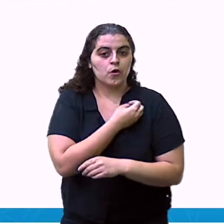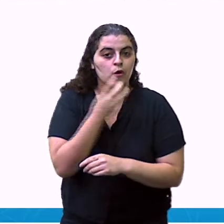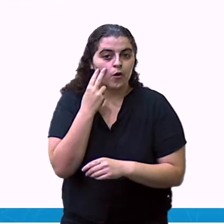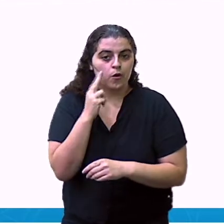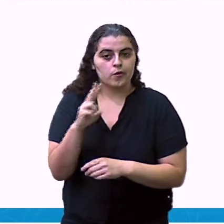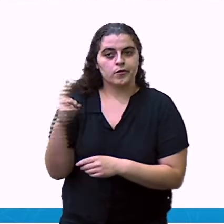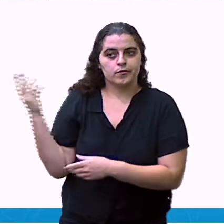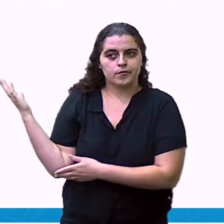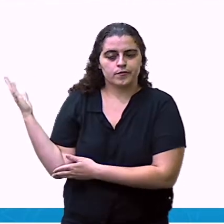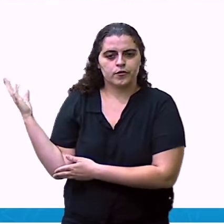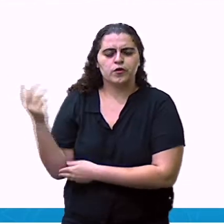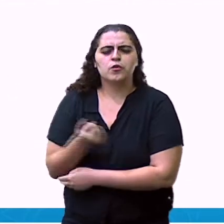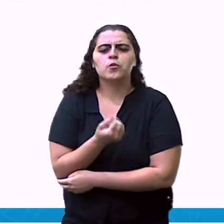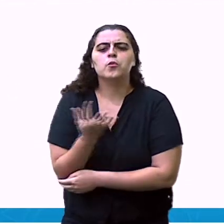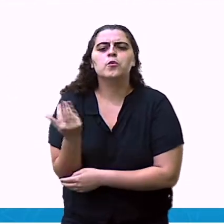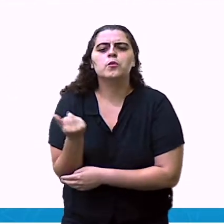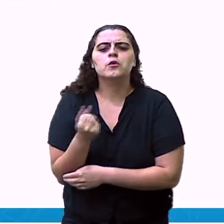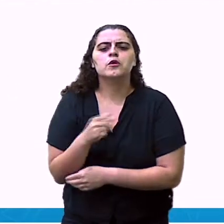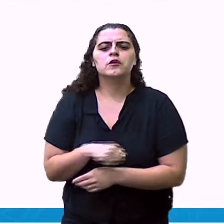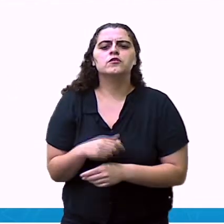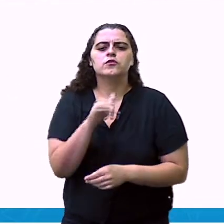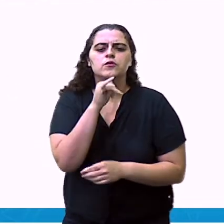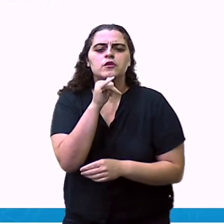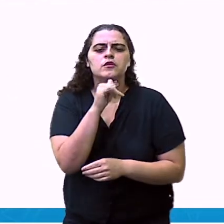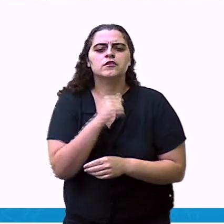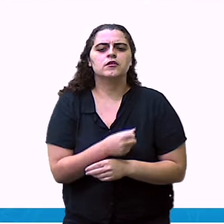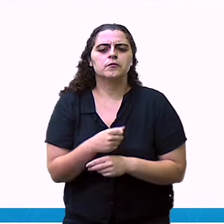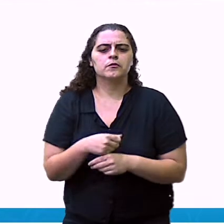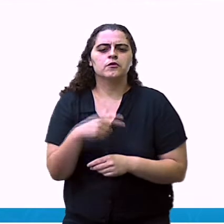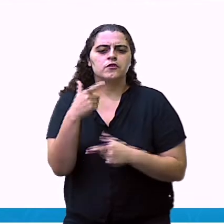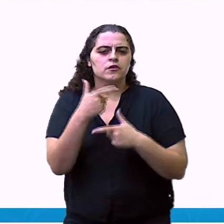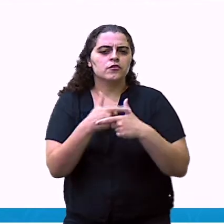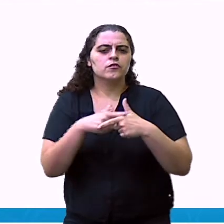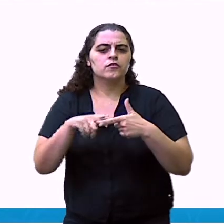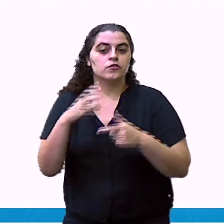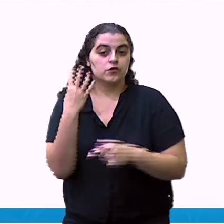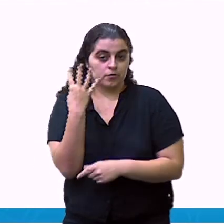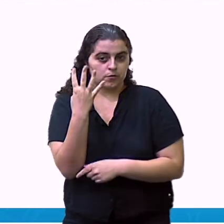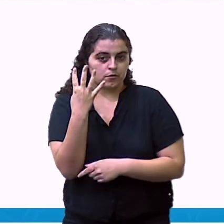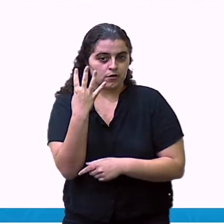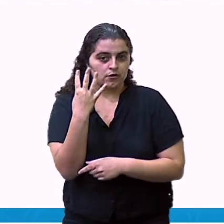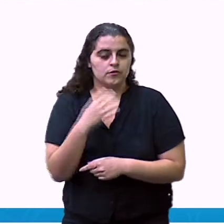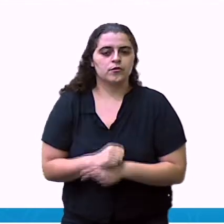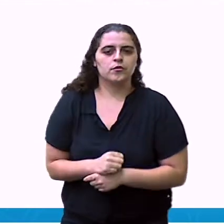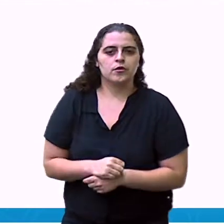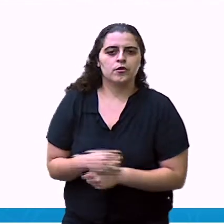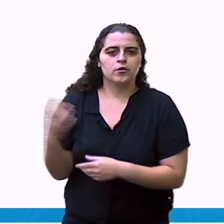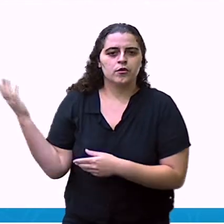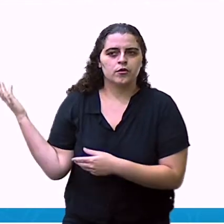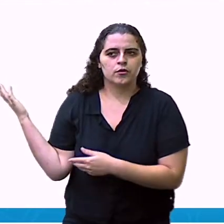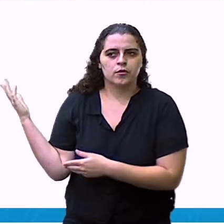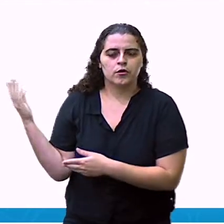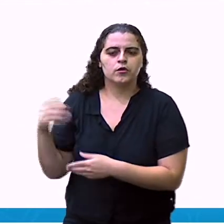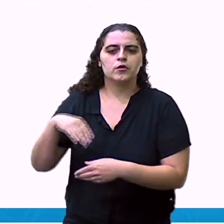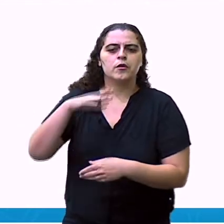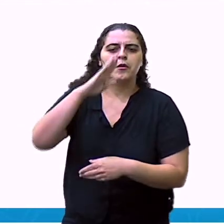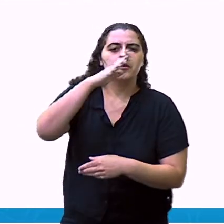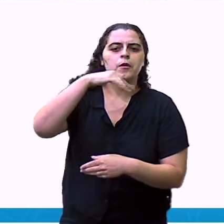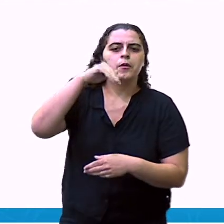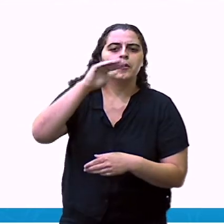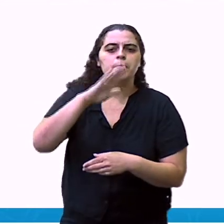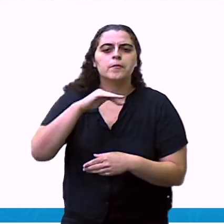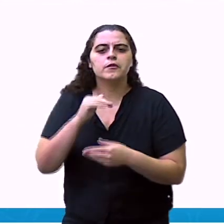bem, em quantas partes eu dividi o nosso círculo? Em 4. E quantas partes eu pintei ou